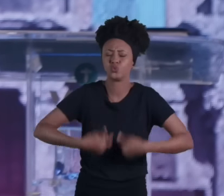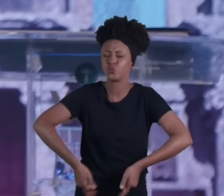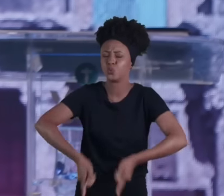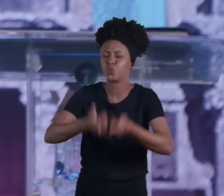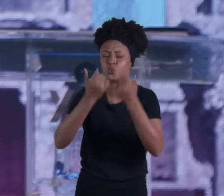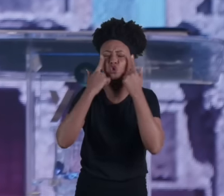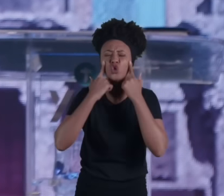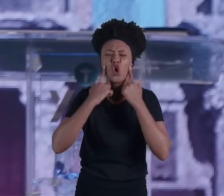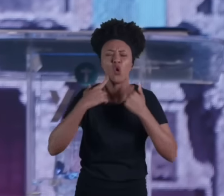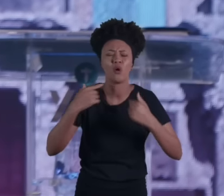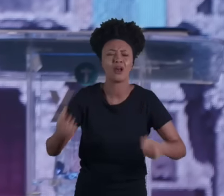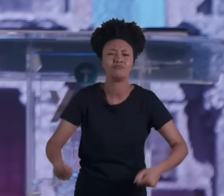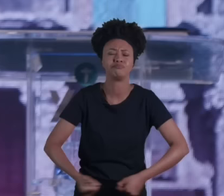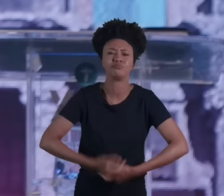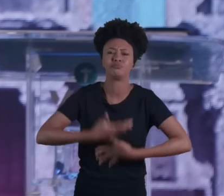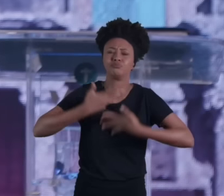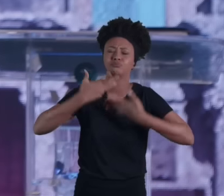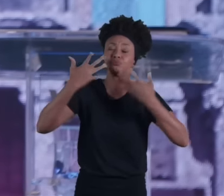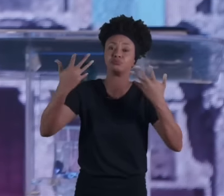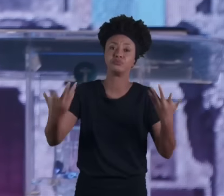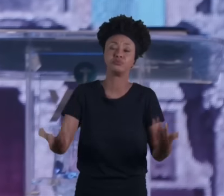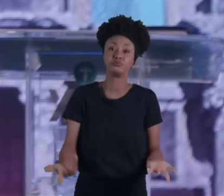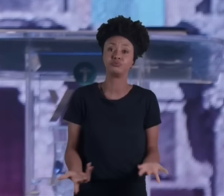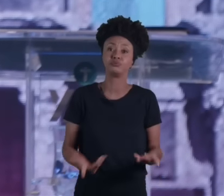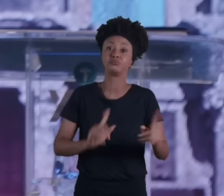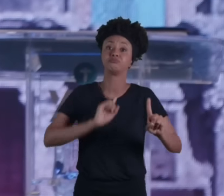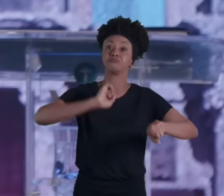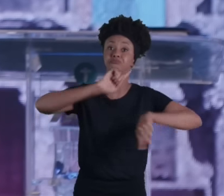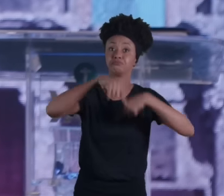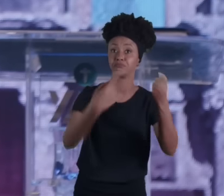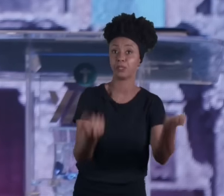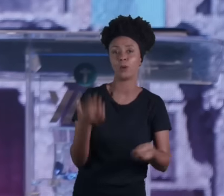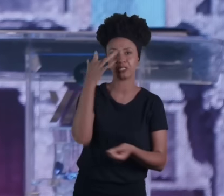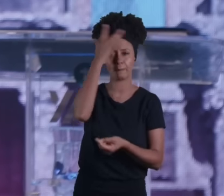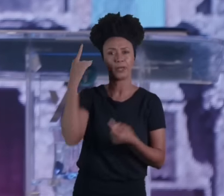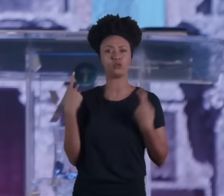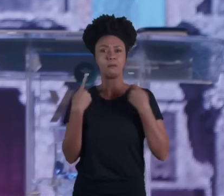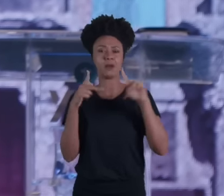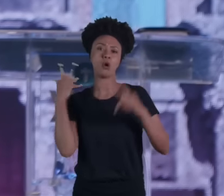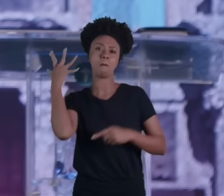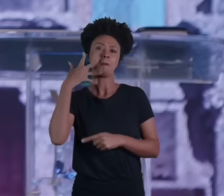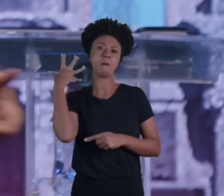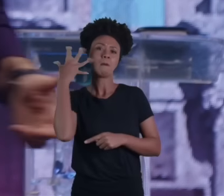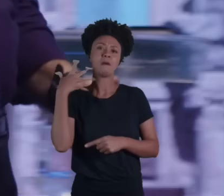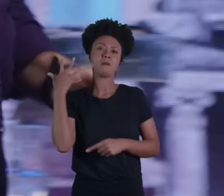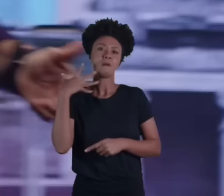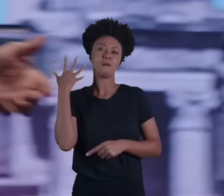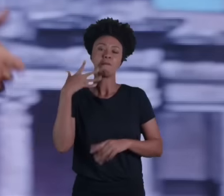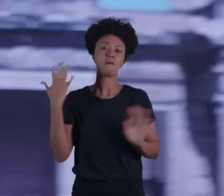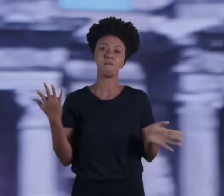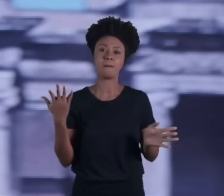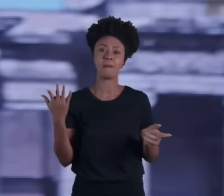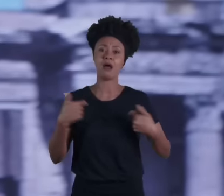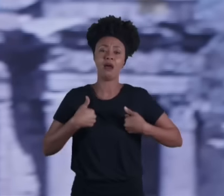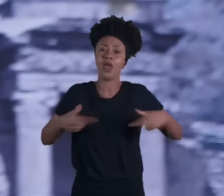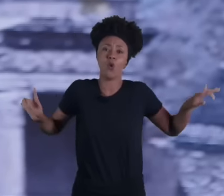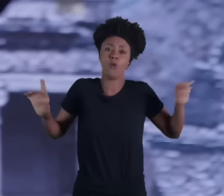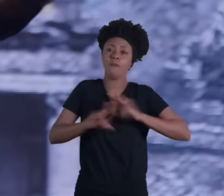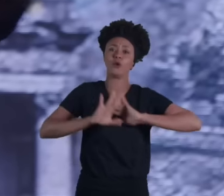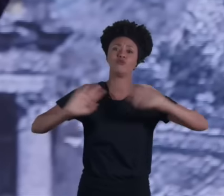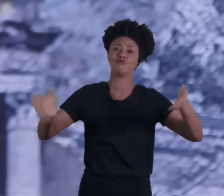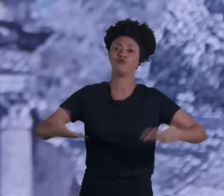quebrantar. Aí veio o pregador e só lançou a rede, que eu já estava pronto